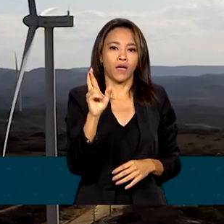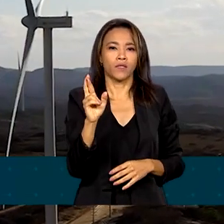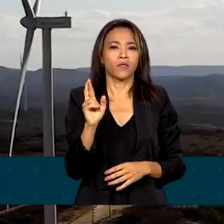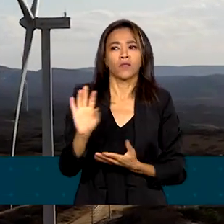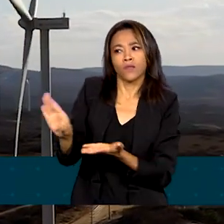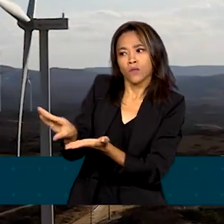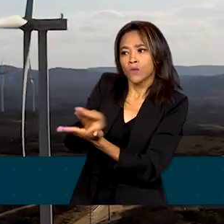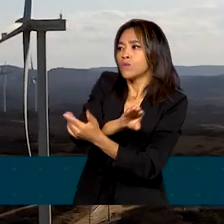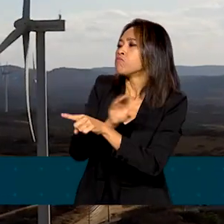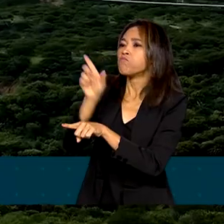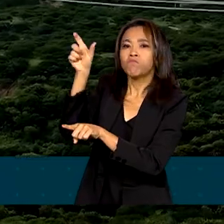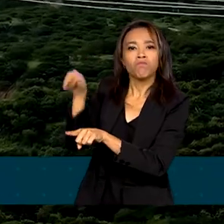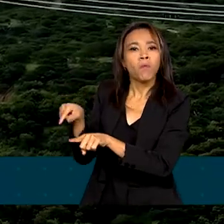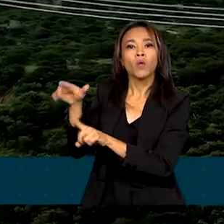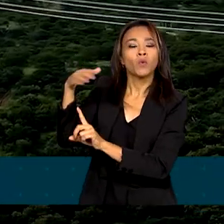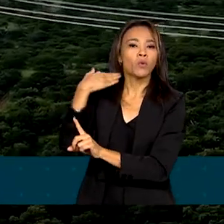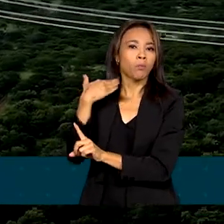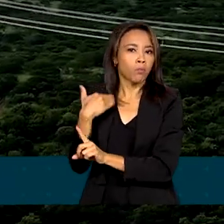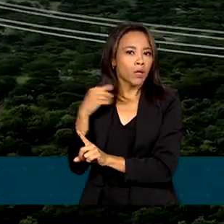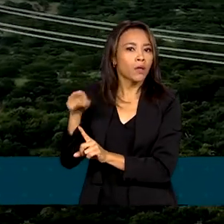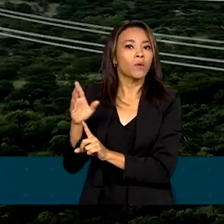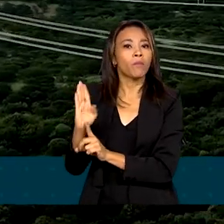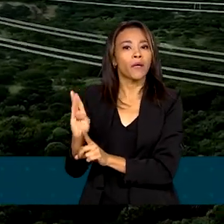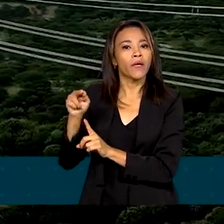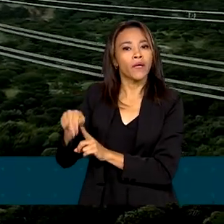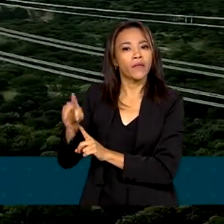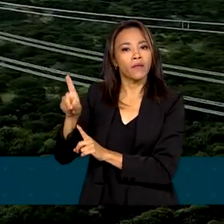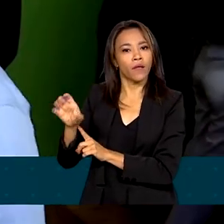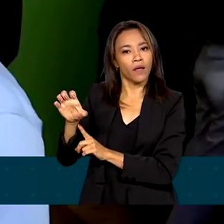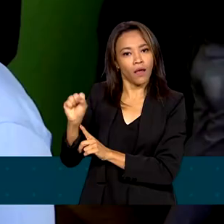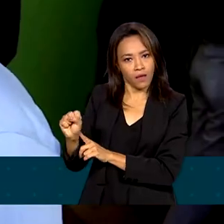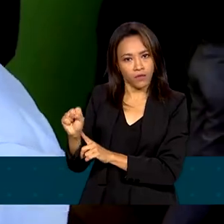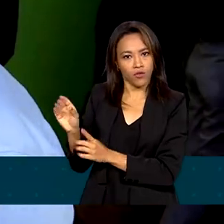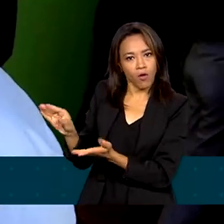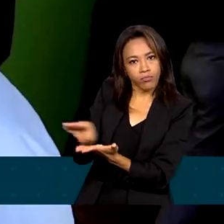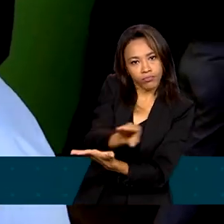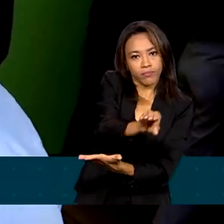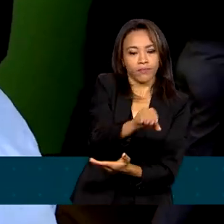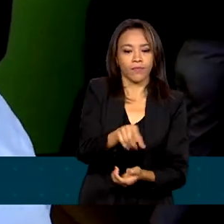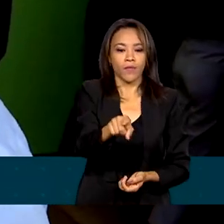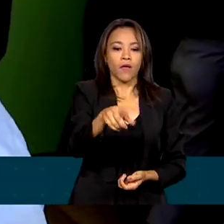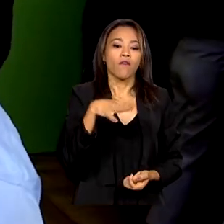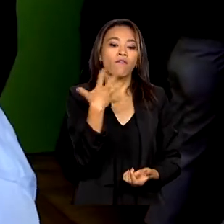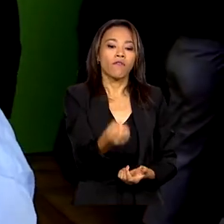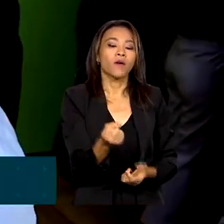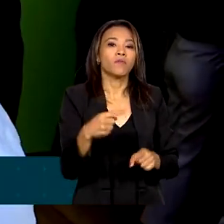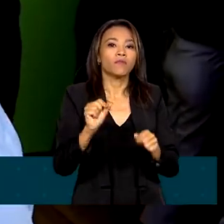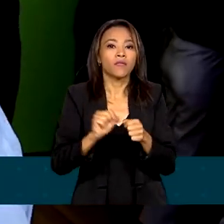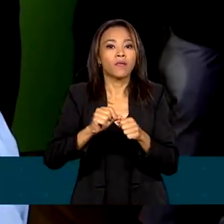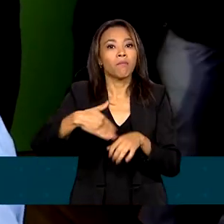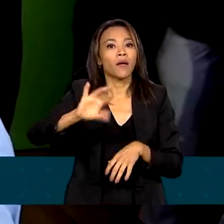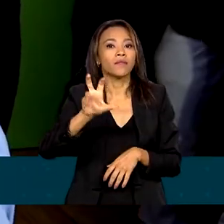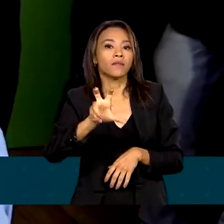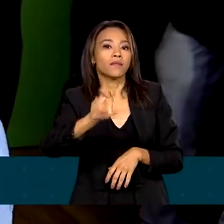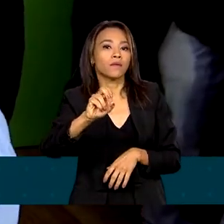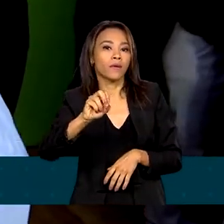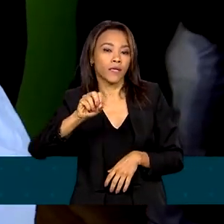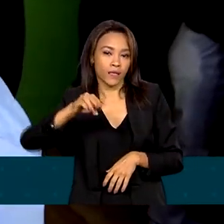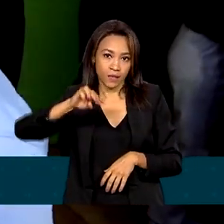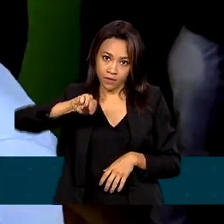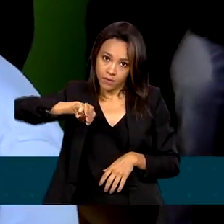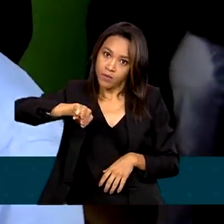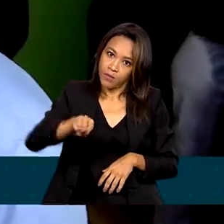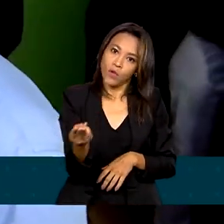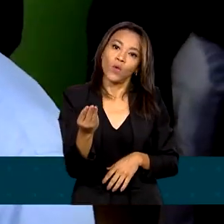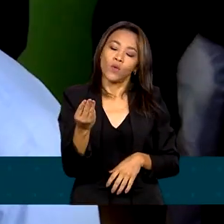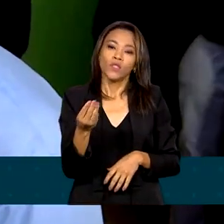Banco Nacional de Desenvolvimento Econômico e Social, o BNDES. Nós vamos fazer mais de 50 bilhões de leilões